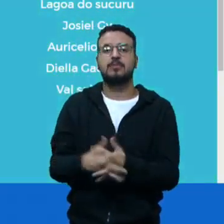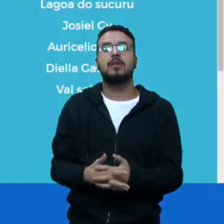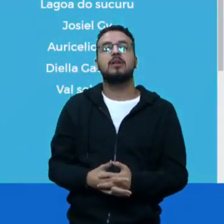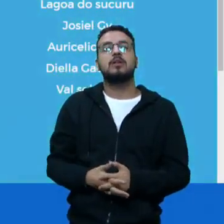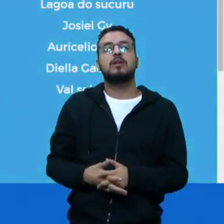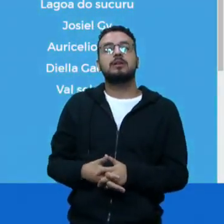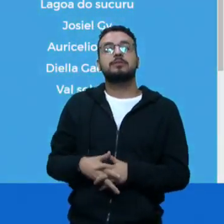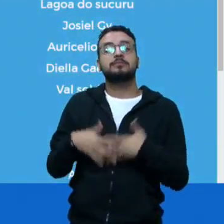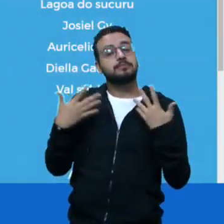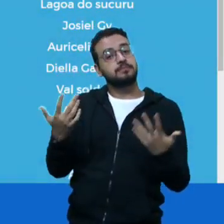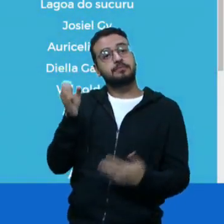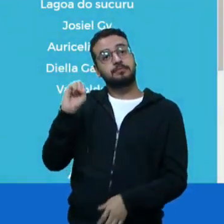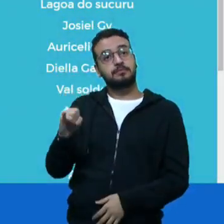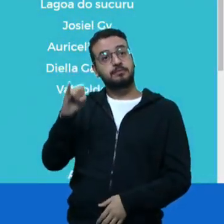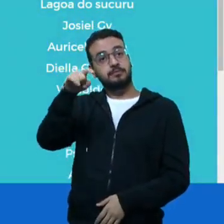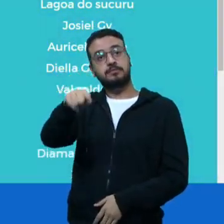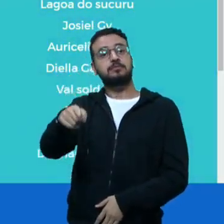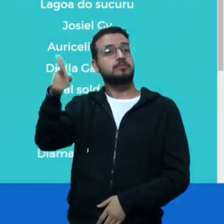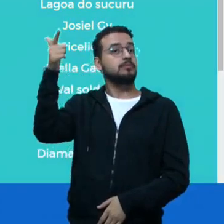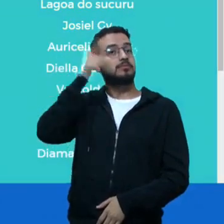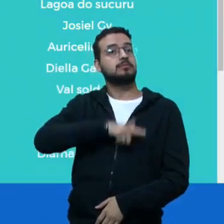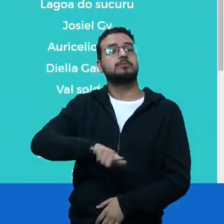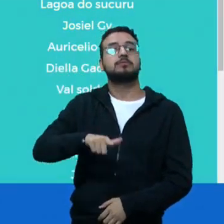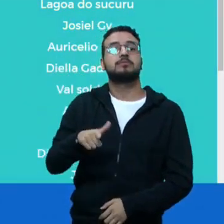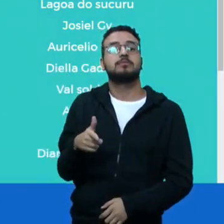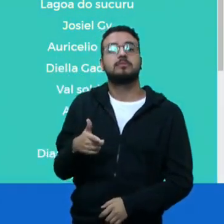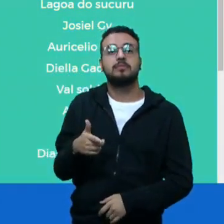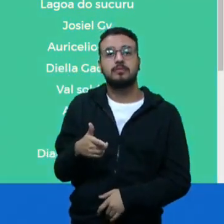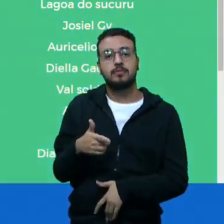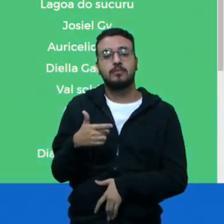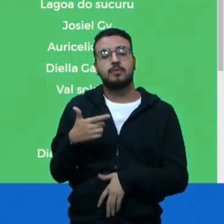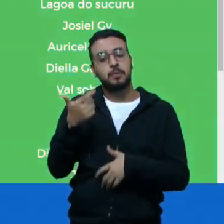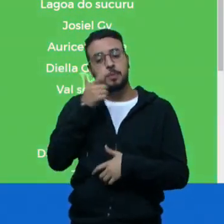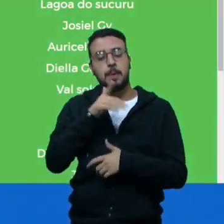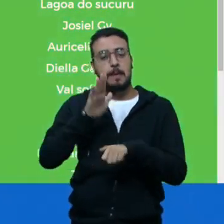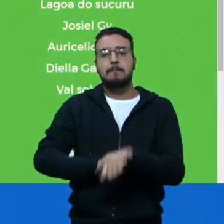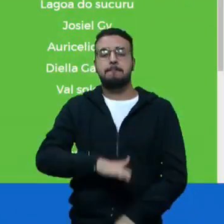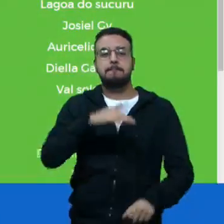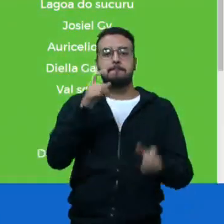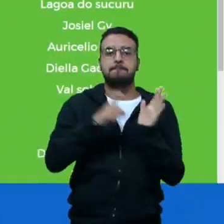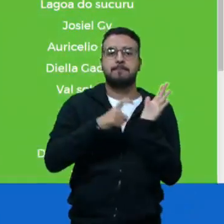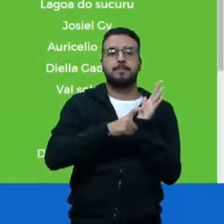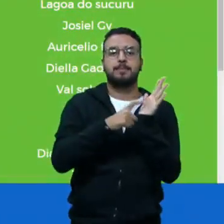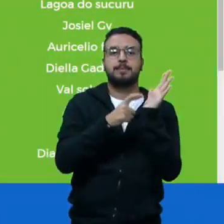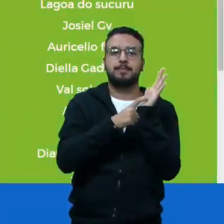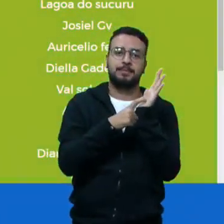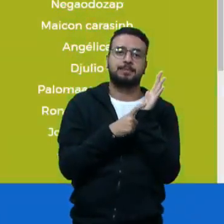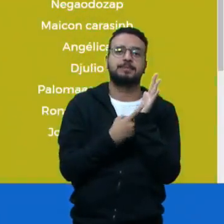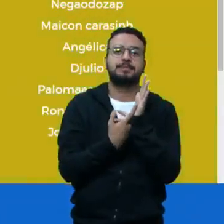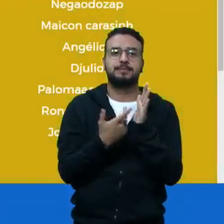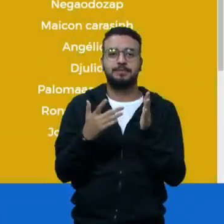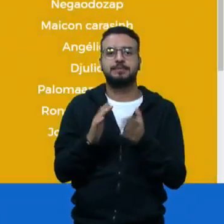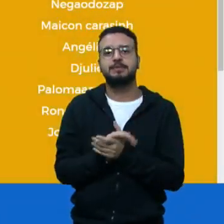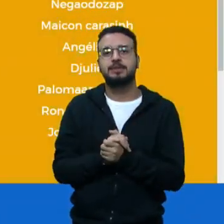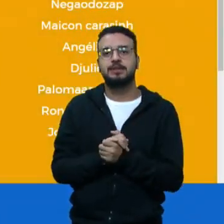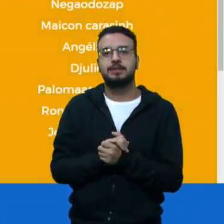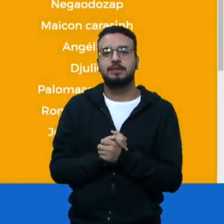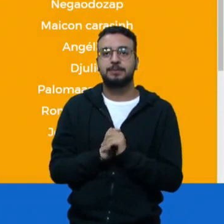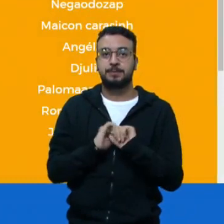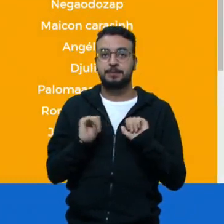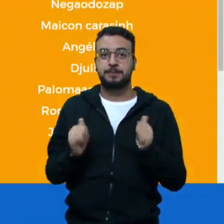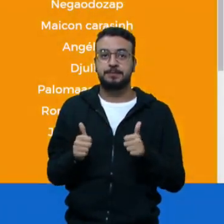E se você acerta e acerta de uma forma rápida, você ganha mais pontos de quem acerta, mas respondeu depois de você. Tá